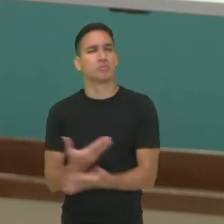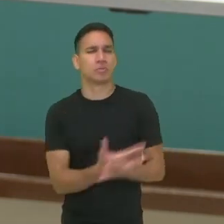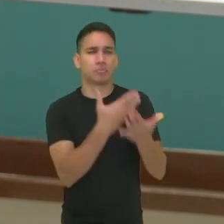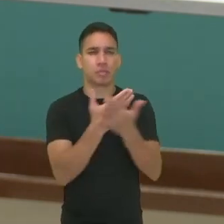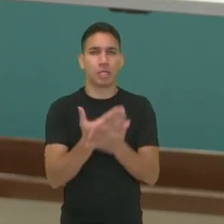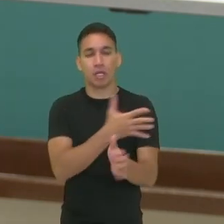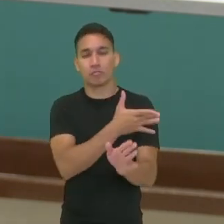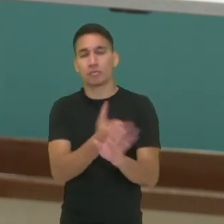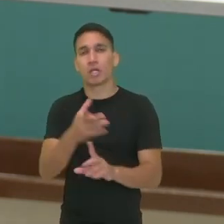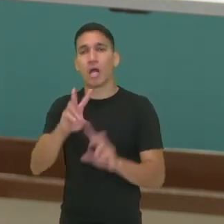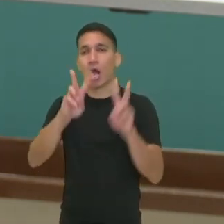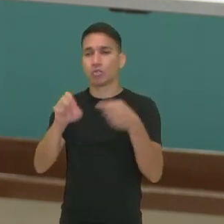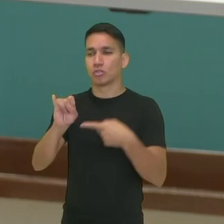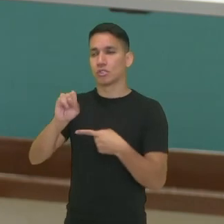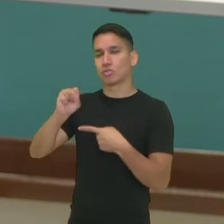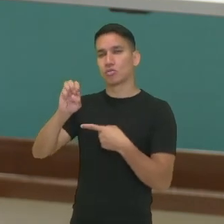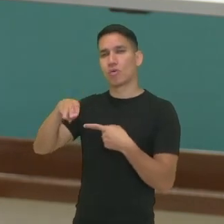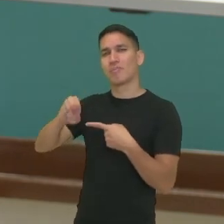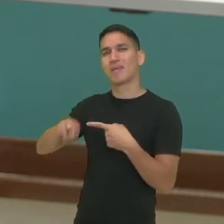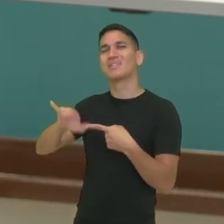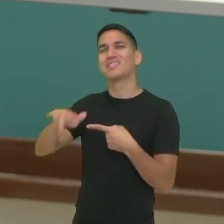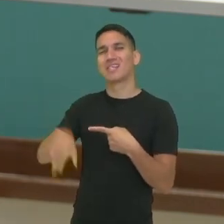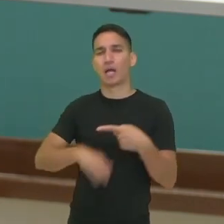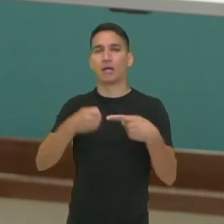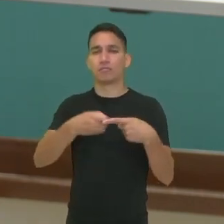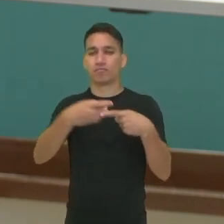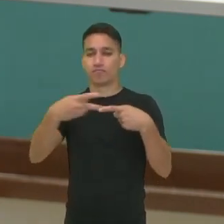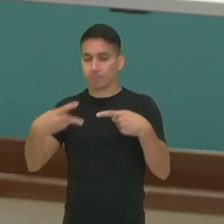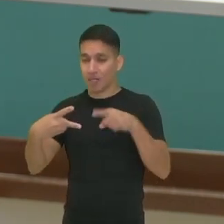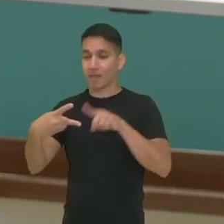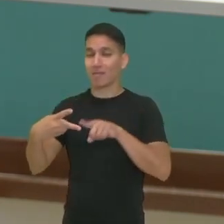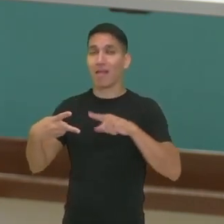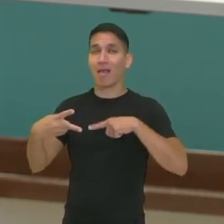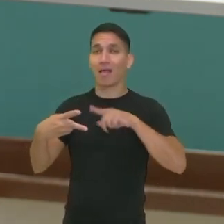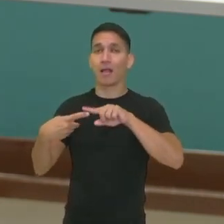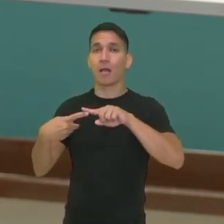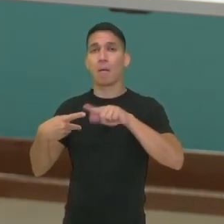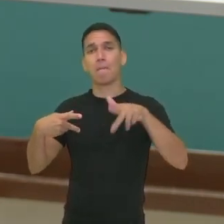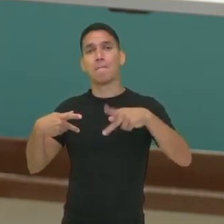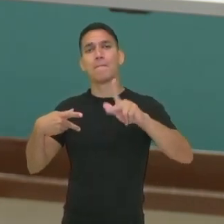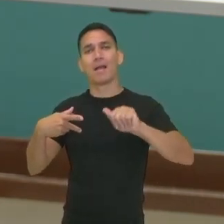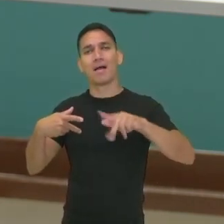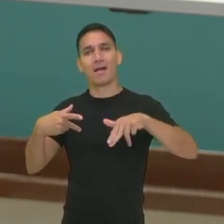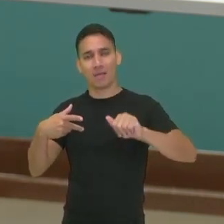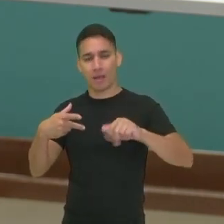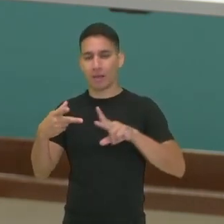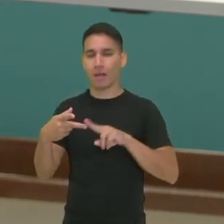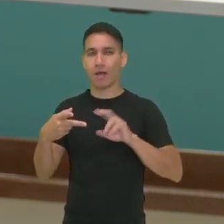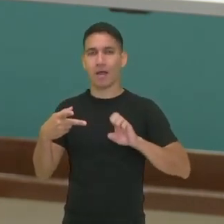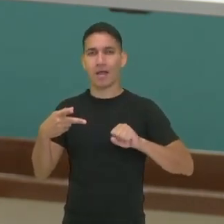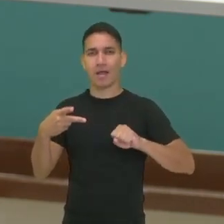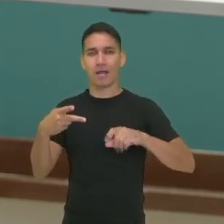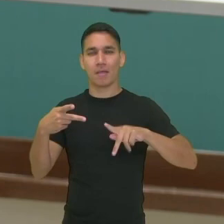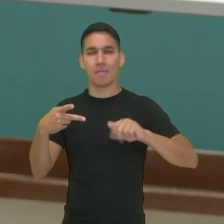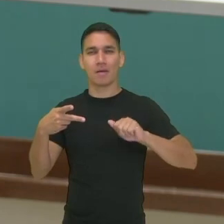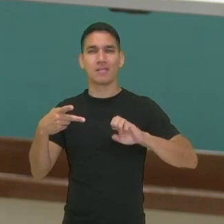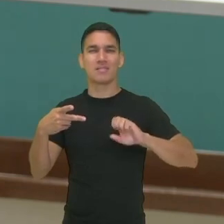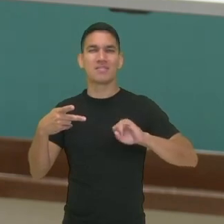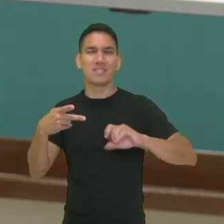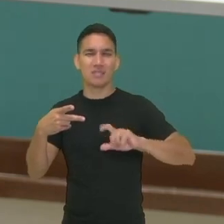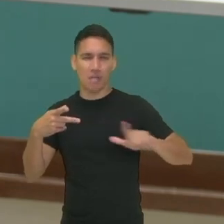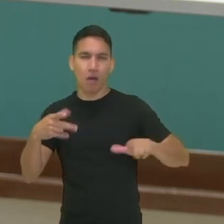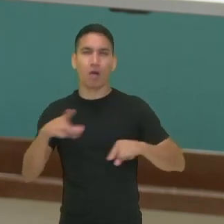retomamos o que é isomeria, diferenciamos isomeria plana e espacial, compreendemos o conceito de isomeria espacial